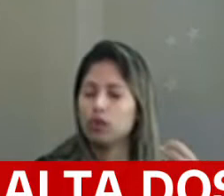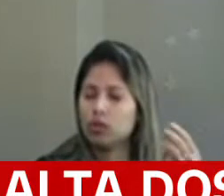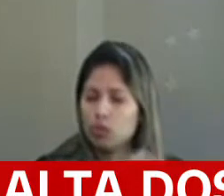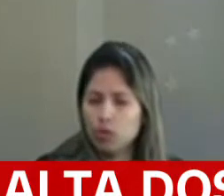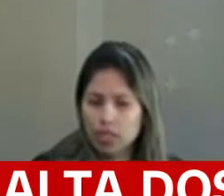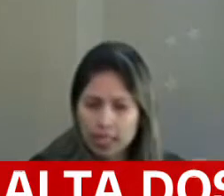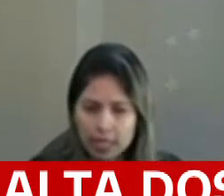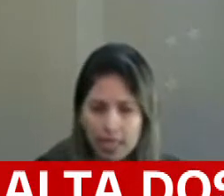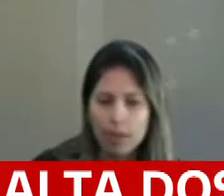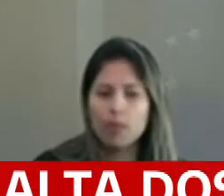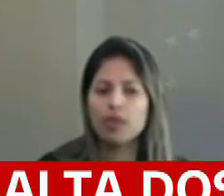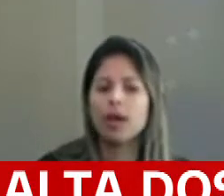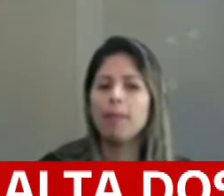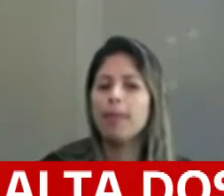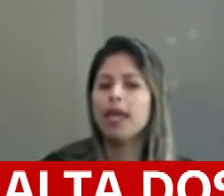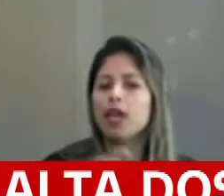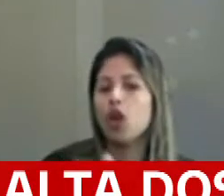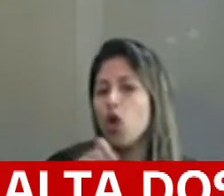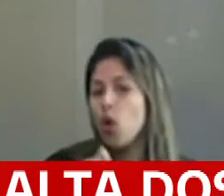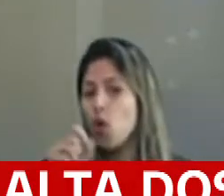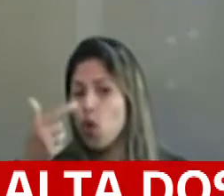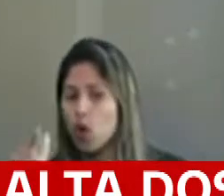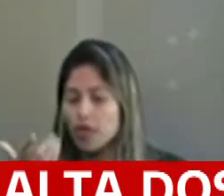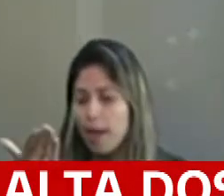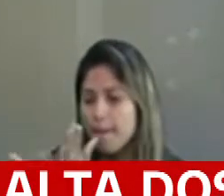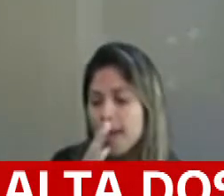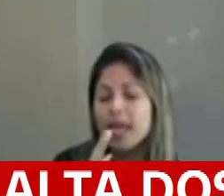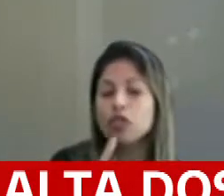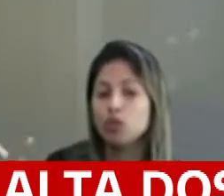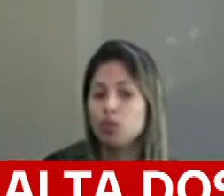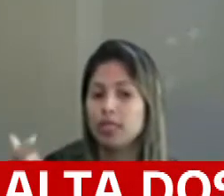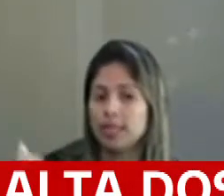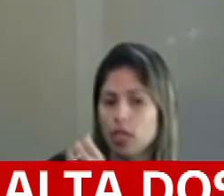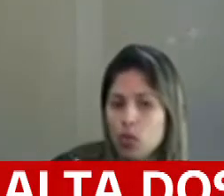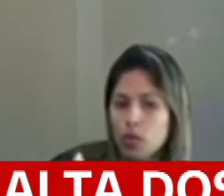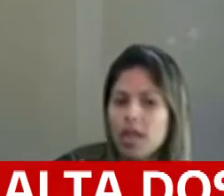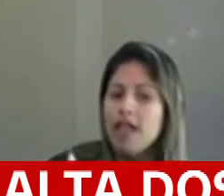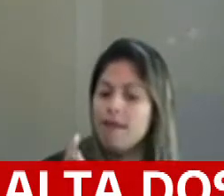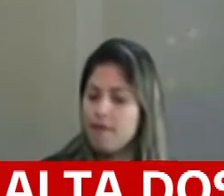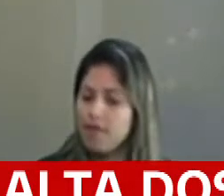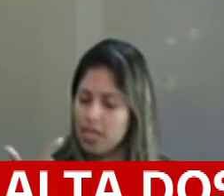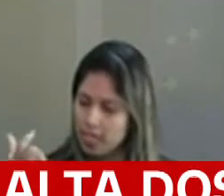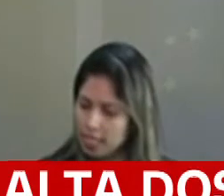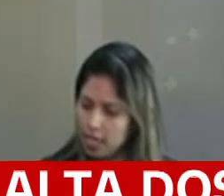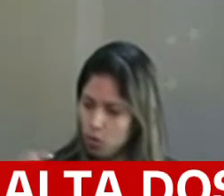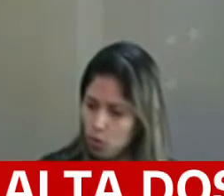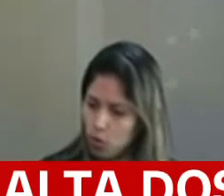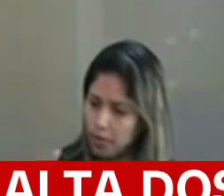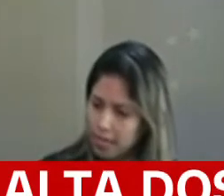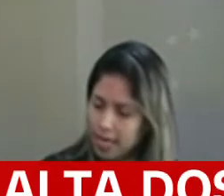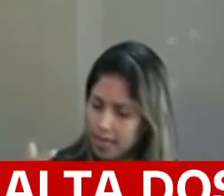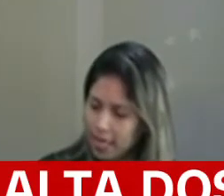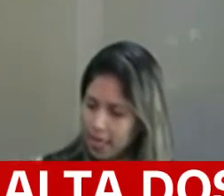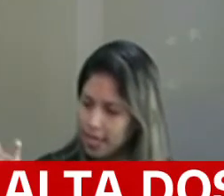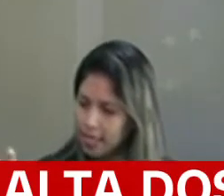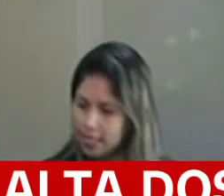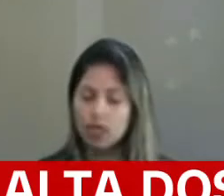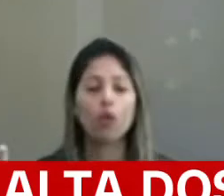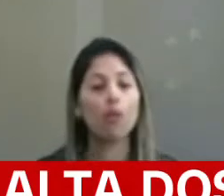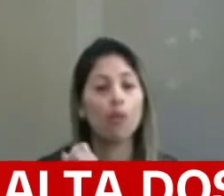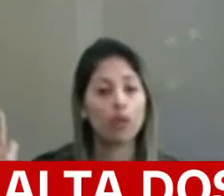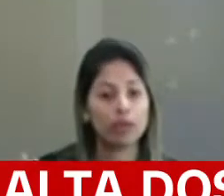uma perda total no segundo semestre de 26,75 bilhões. Portanto, esses números